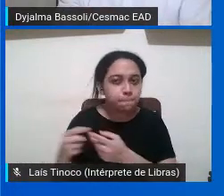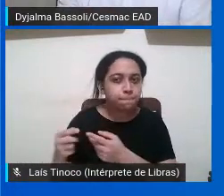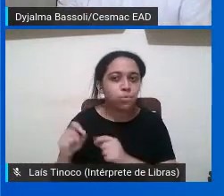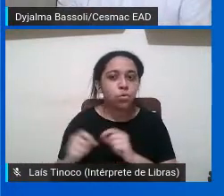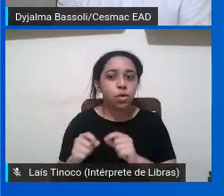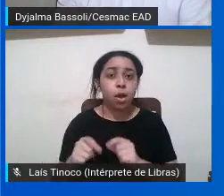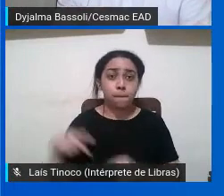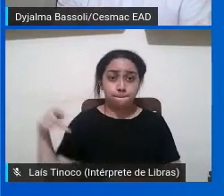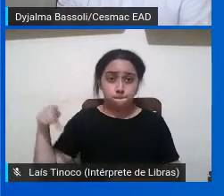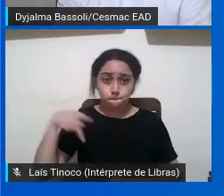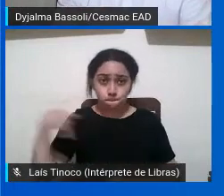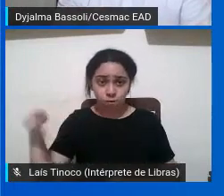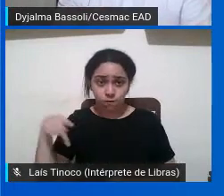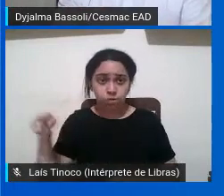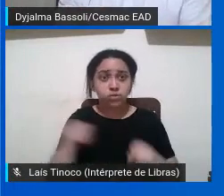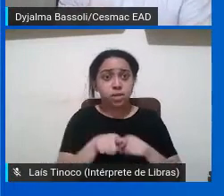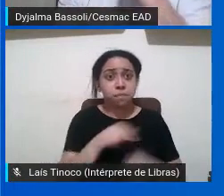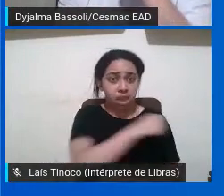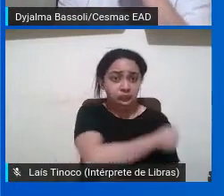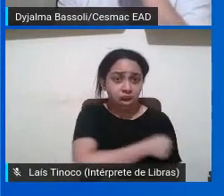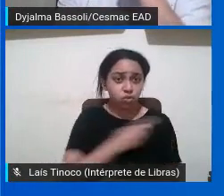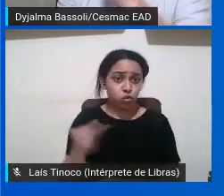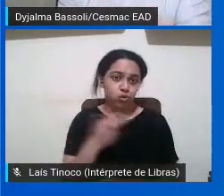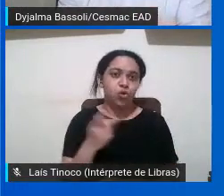quanto pelo aluno próximo